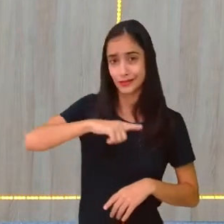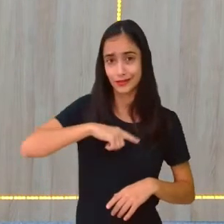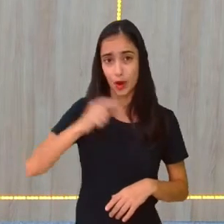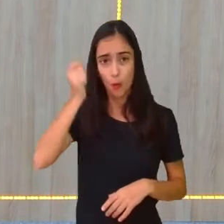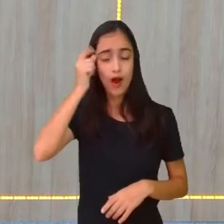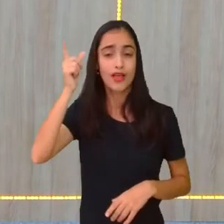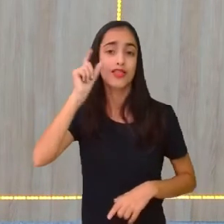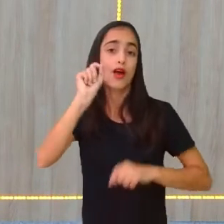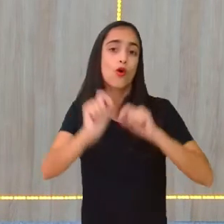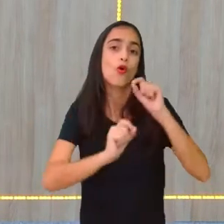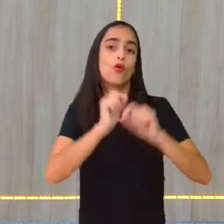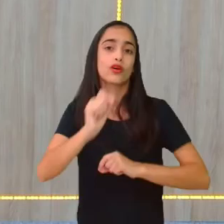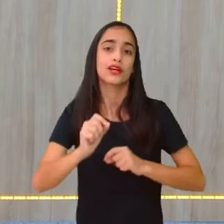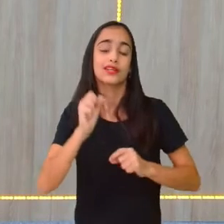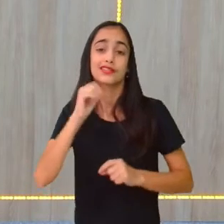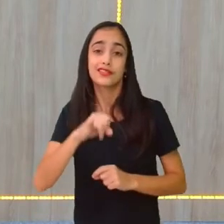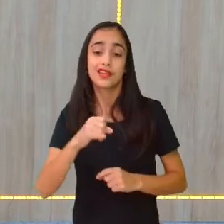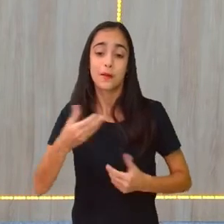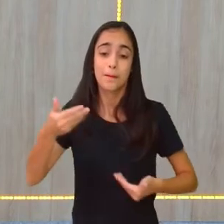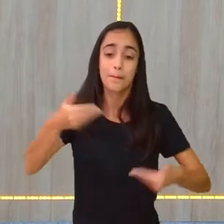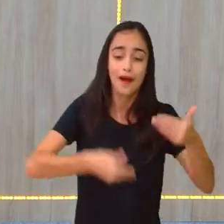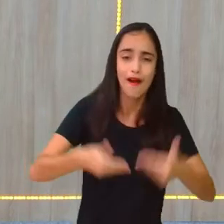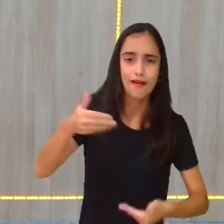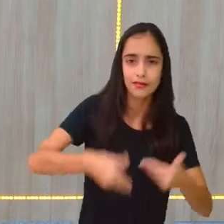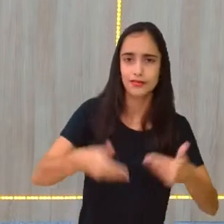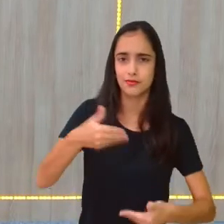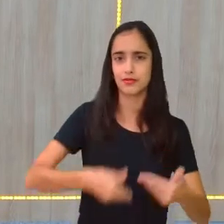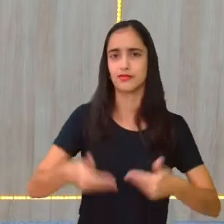que a participação, né,